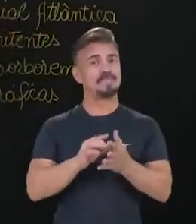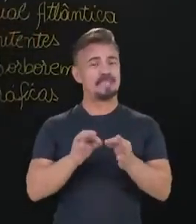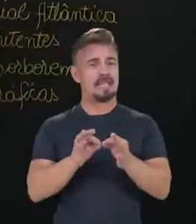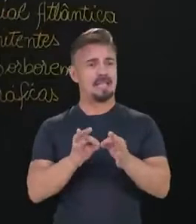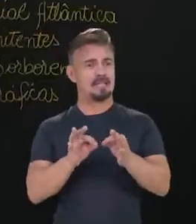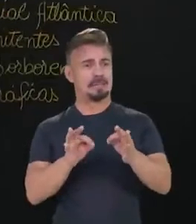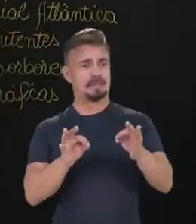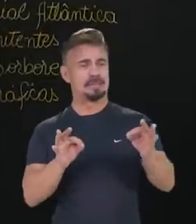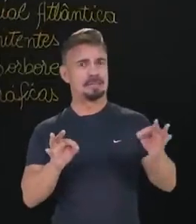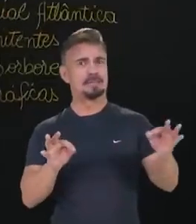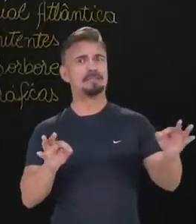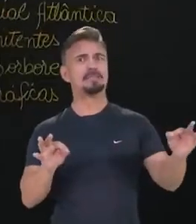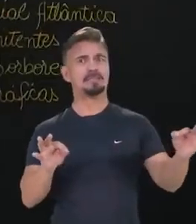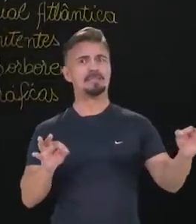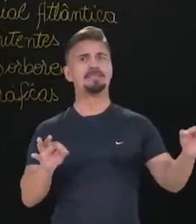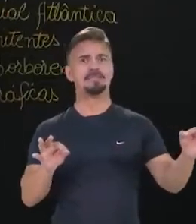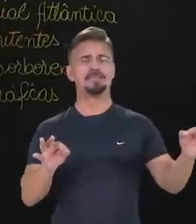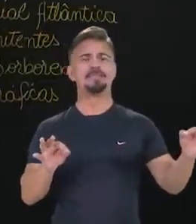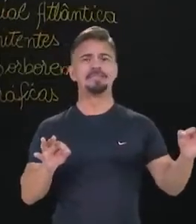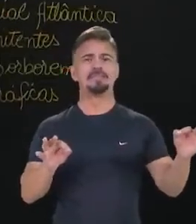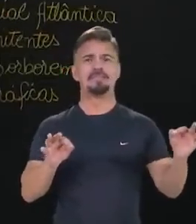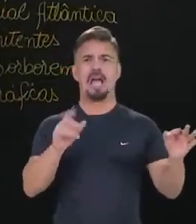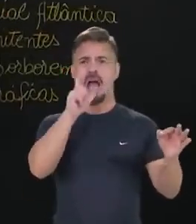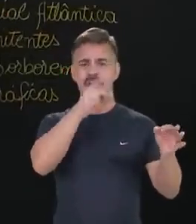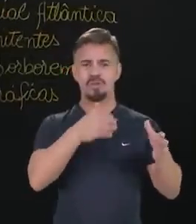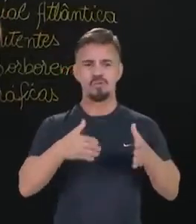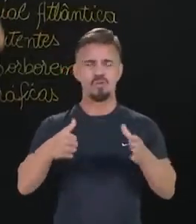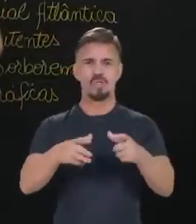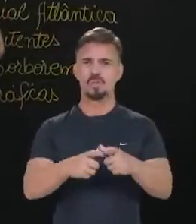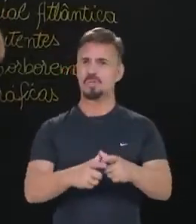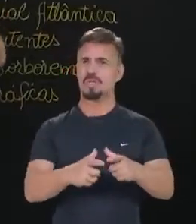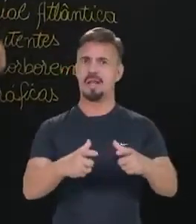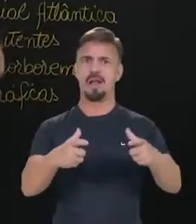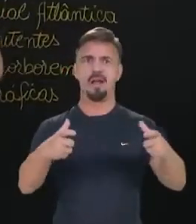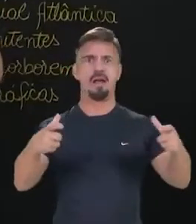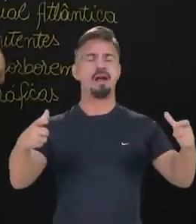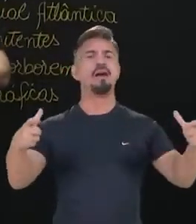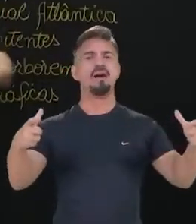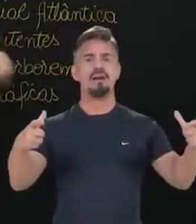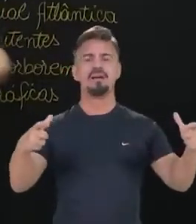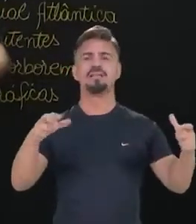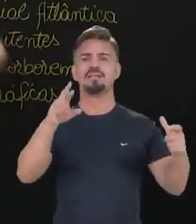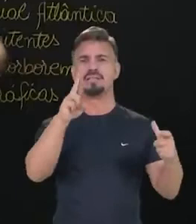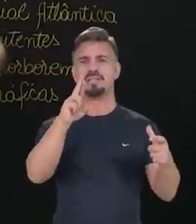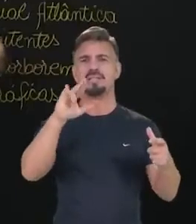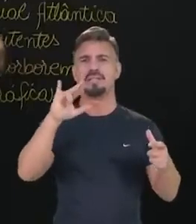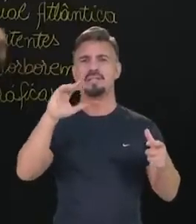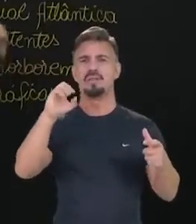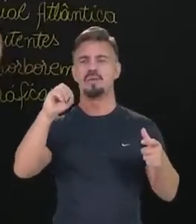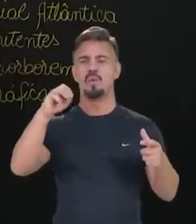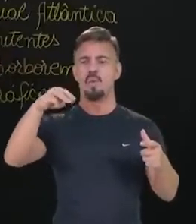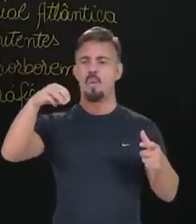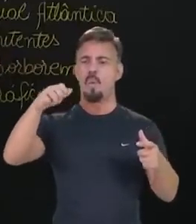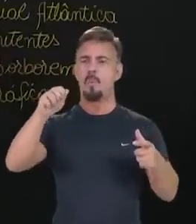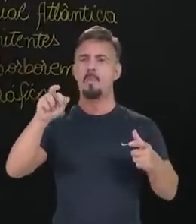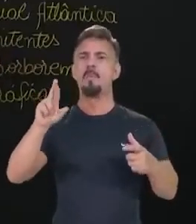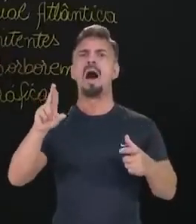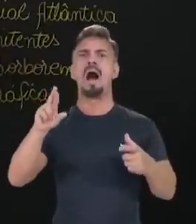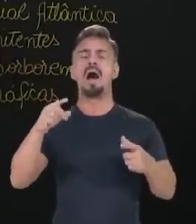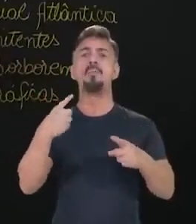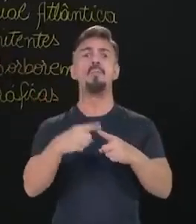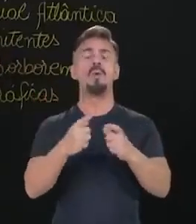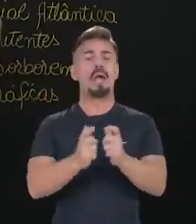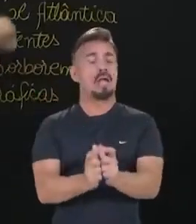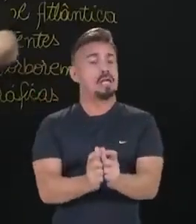que é esse rio. Para você ter uma ideia, pessoal, porque é chamado de Rio-Mar. Porque ele é um rio